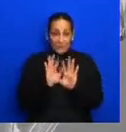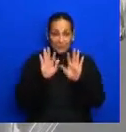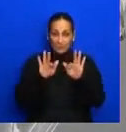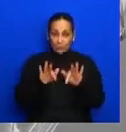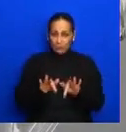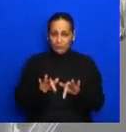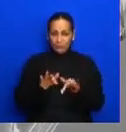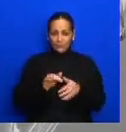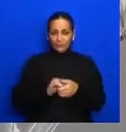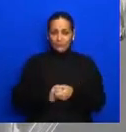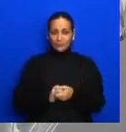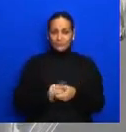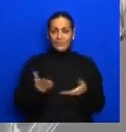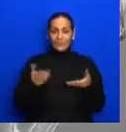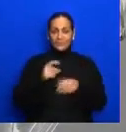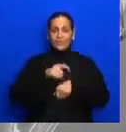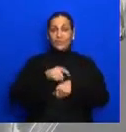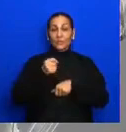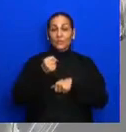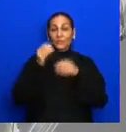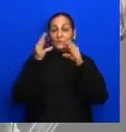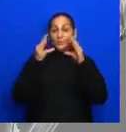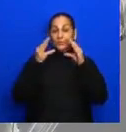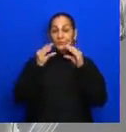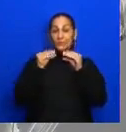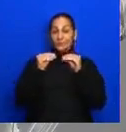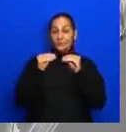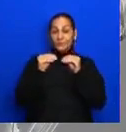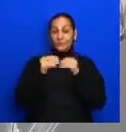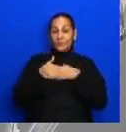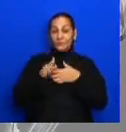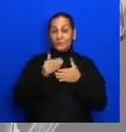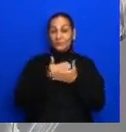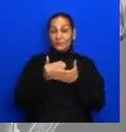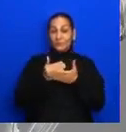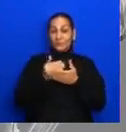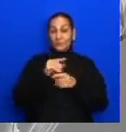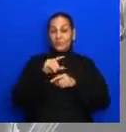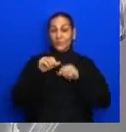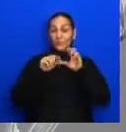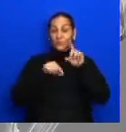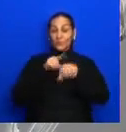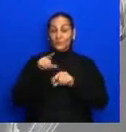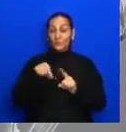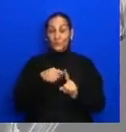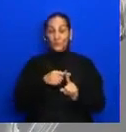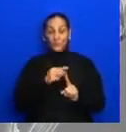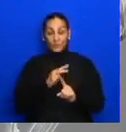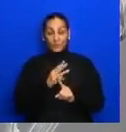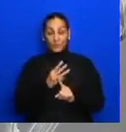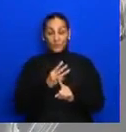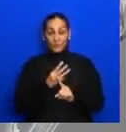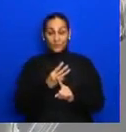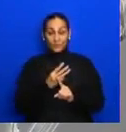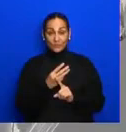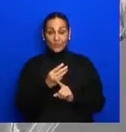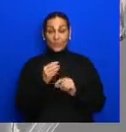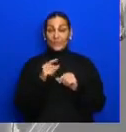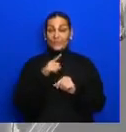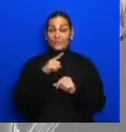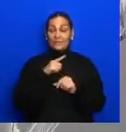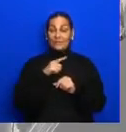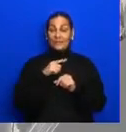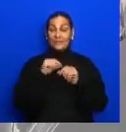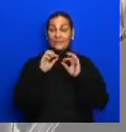procedimentos concluídos. Agora, na faixa das 20 horas, abrimos a nossa transmissão com o sorteio da Mais Milionária. Contou